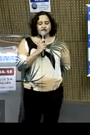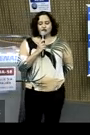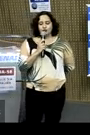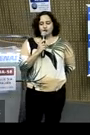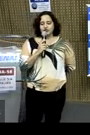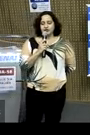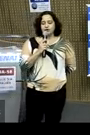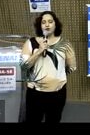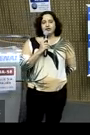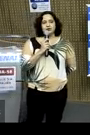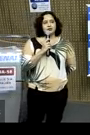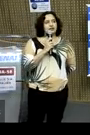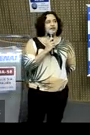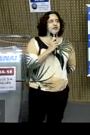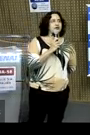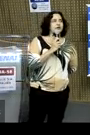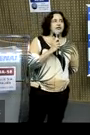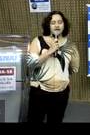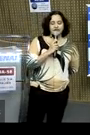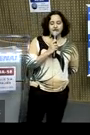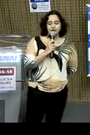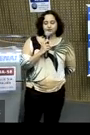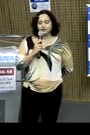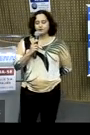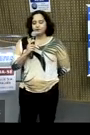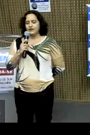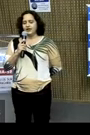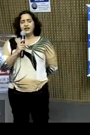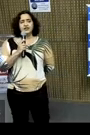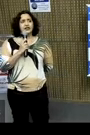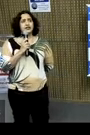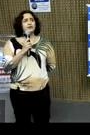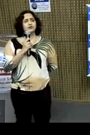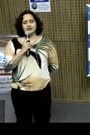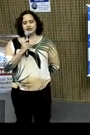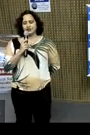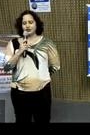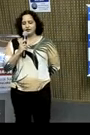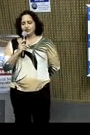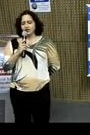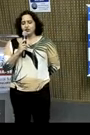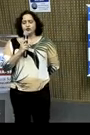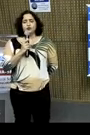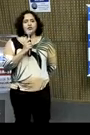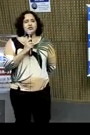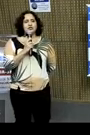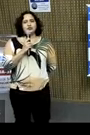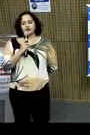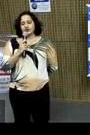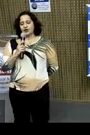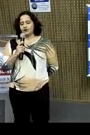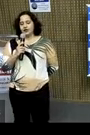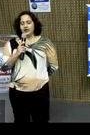que a gente usa com relação às pendências e o absenteísmo é que a equipe administrativa, junto com o